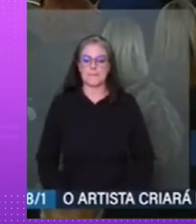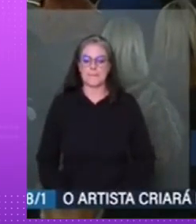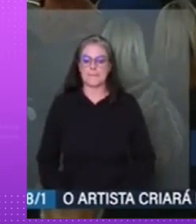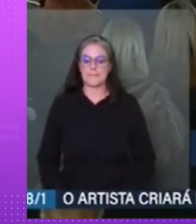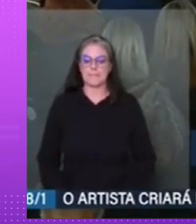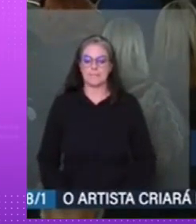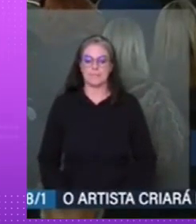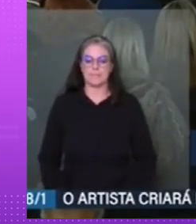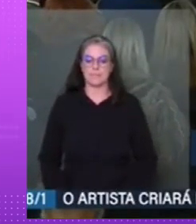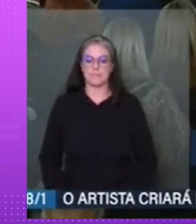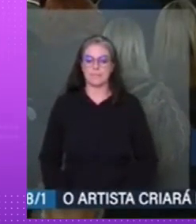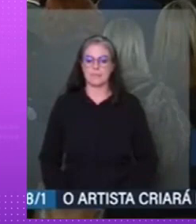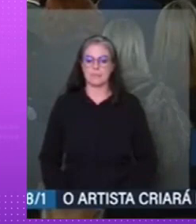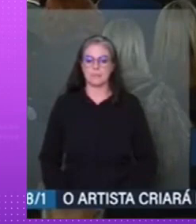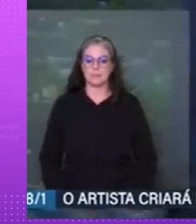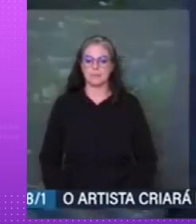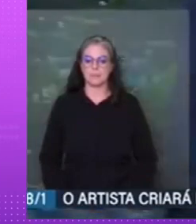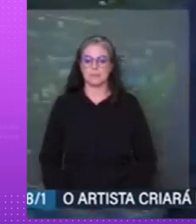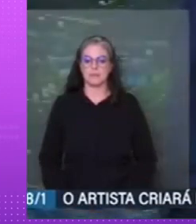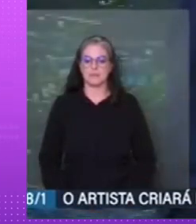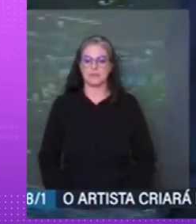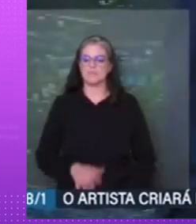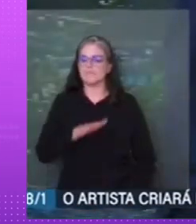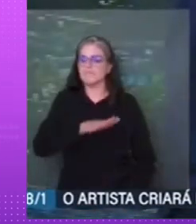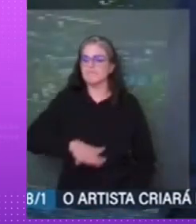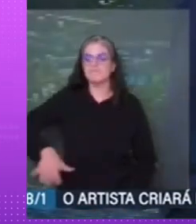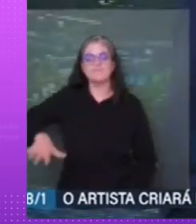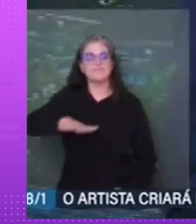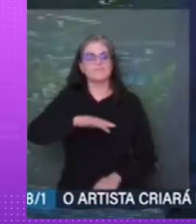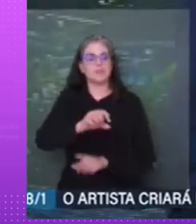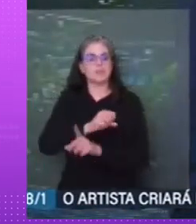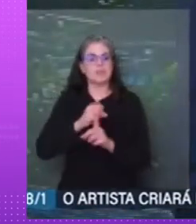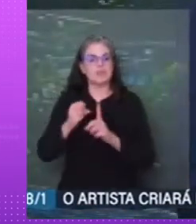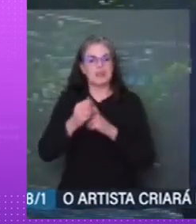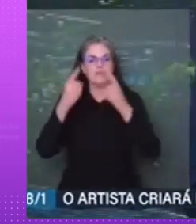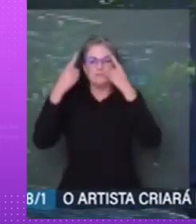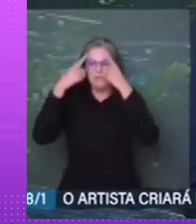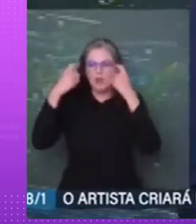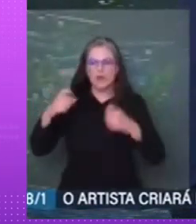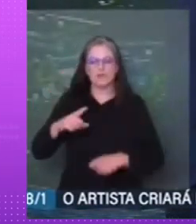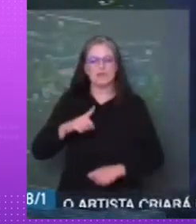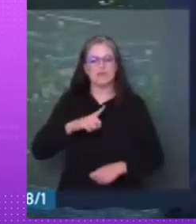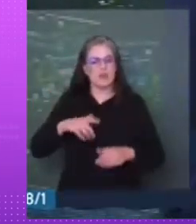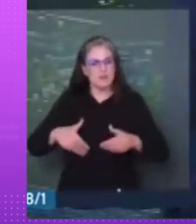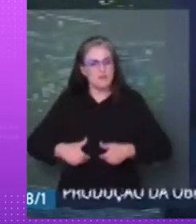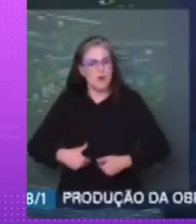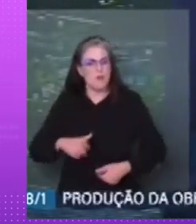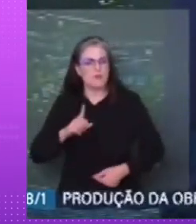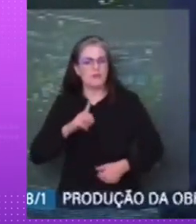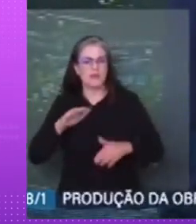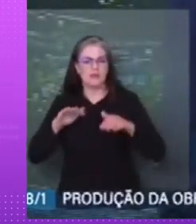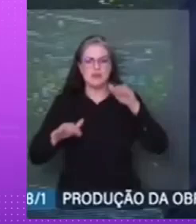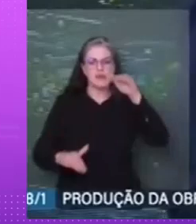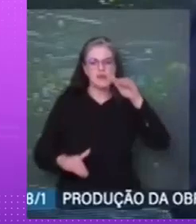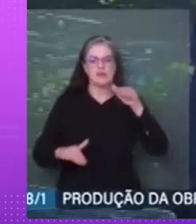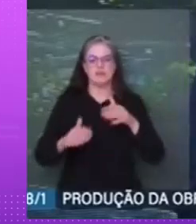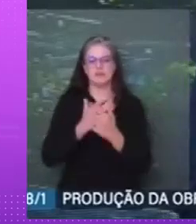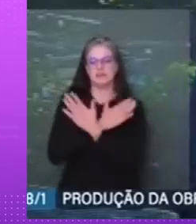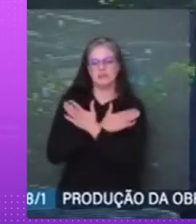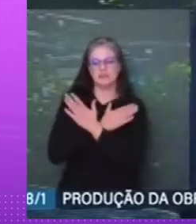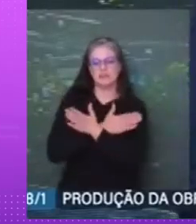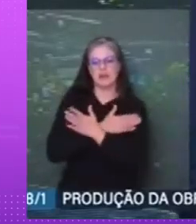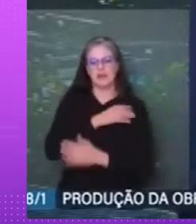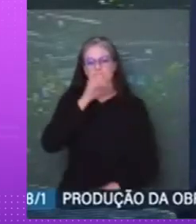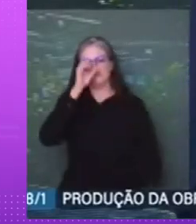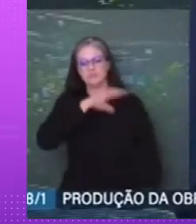se pode dizer que há um certo exagero de um lado e de outro na defesa de sua narrativa, seja lá